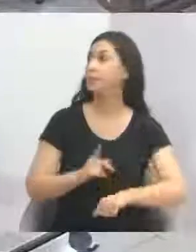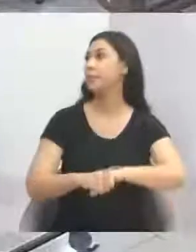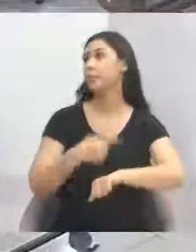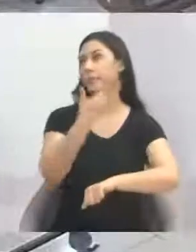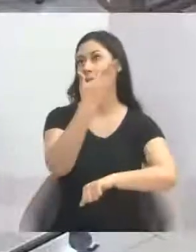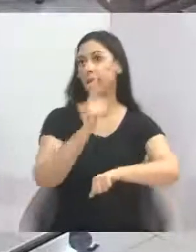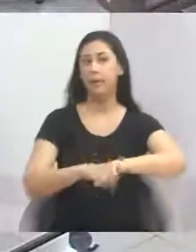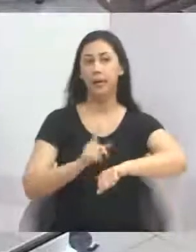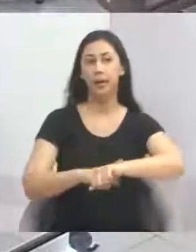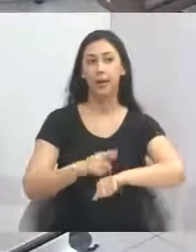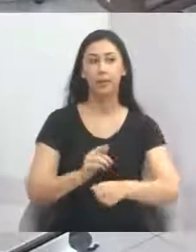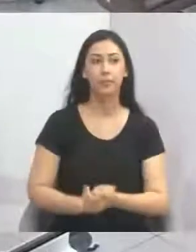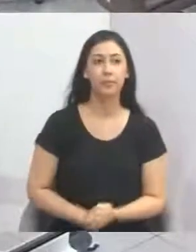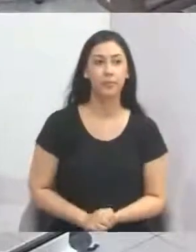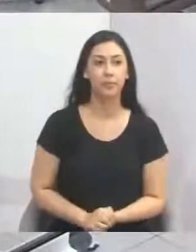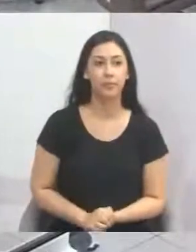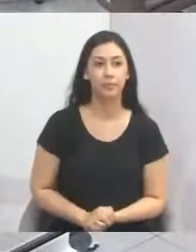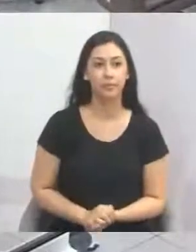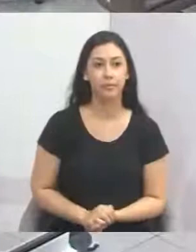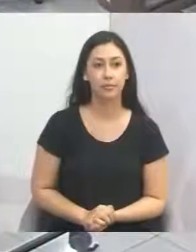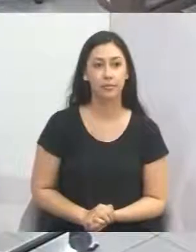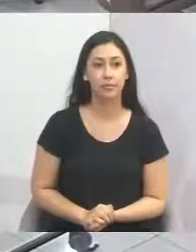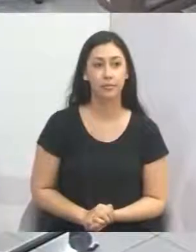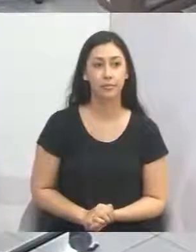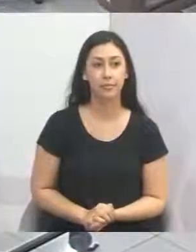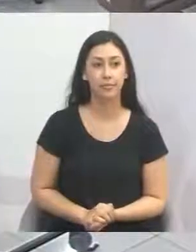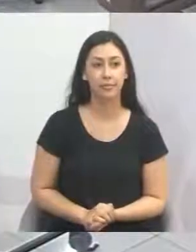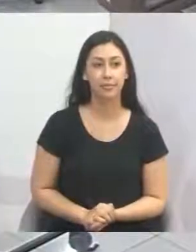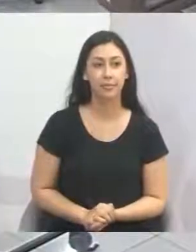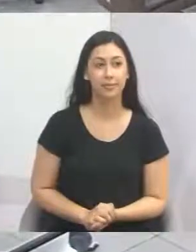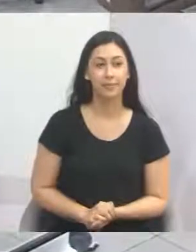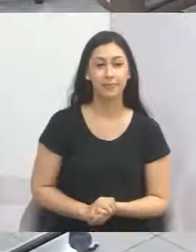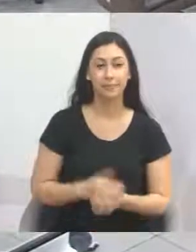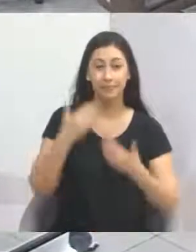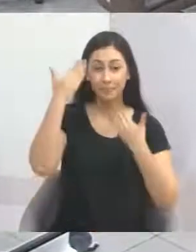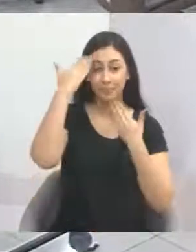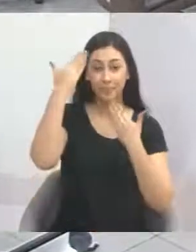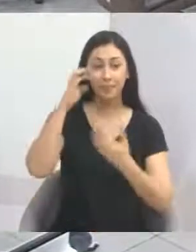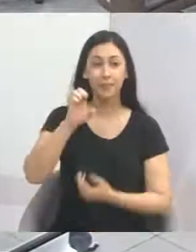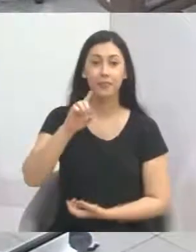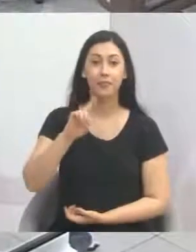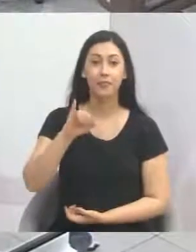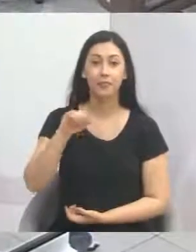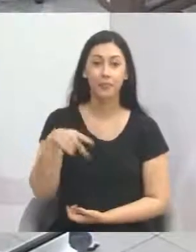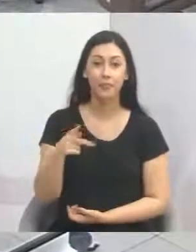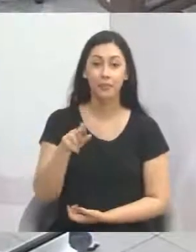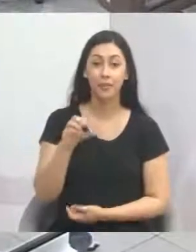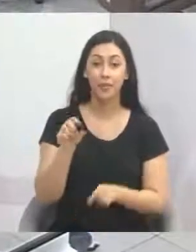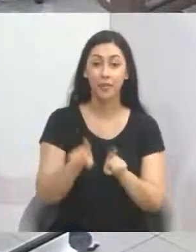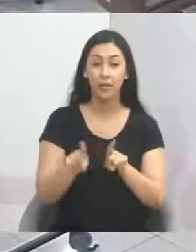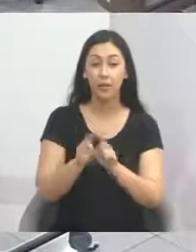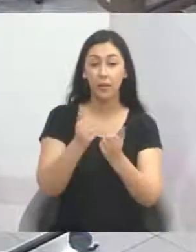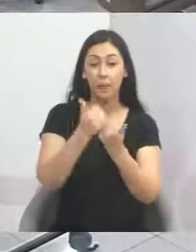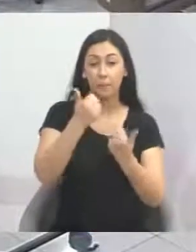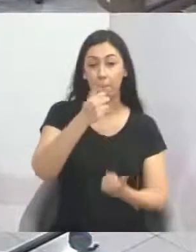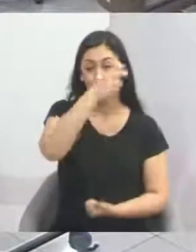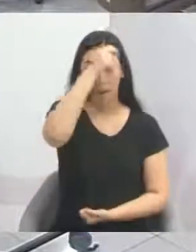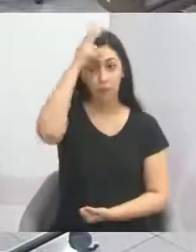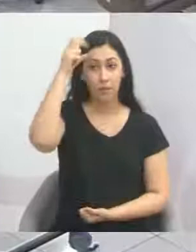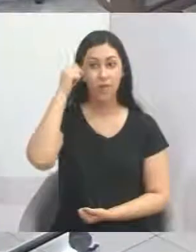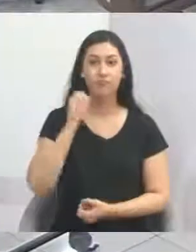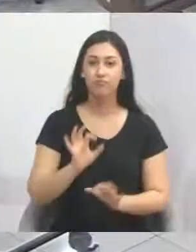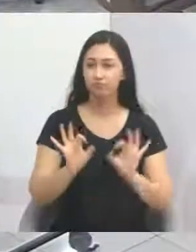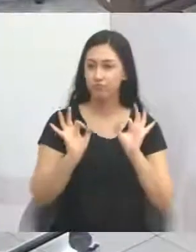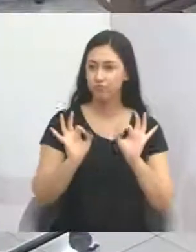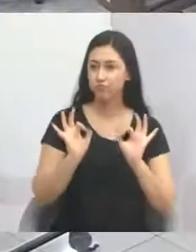não, o tempo, e eu vou falando. Aí, agradecer o Edinho e o subprefeito que tá ficando, ó, show de bola.